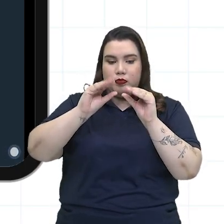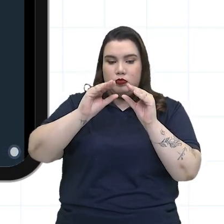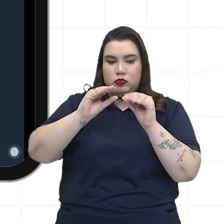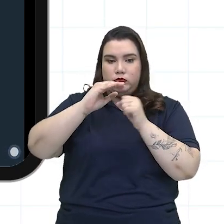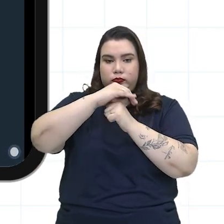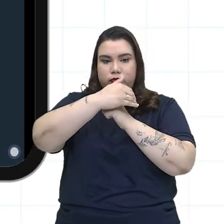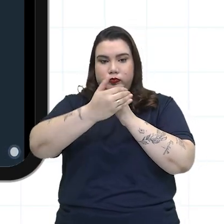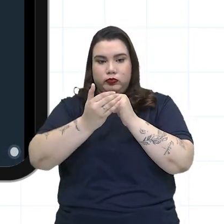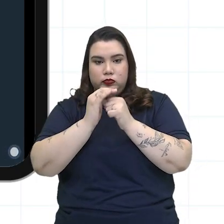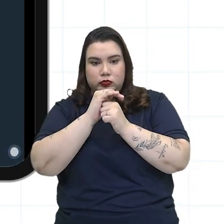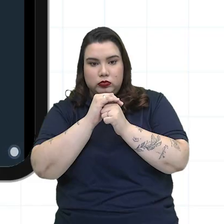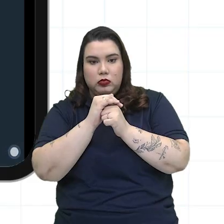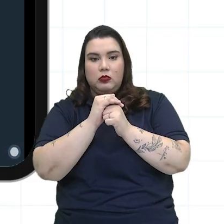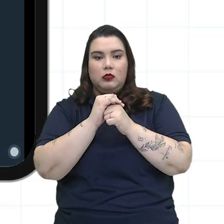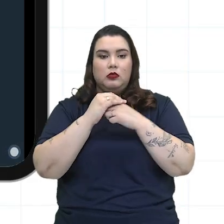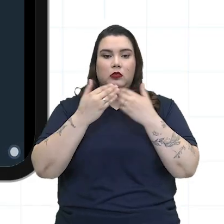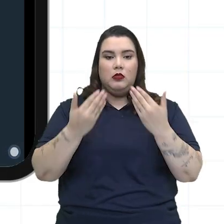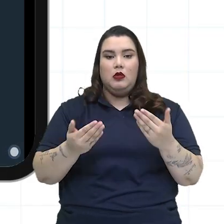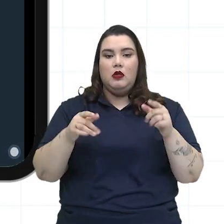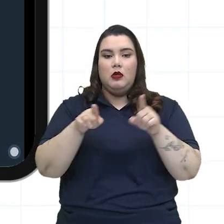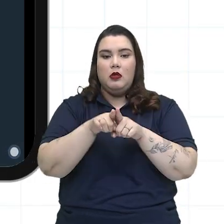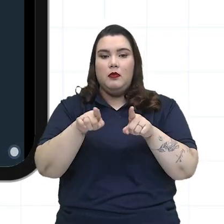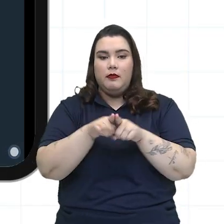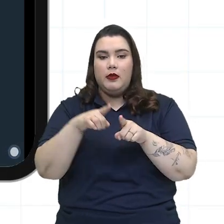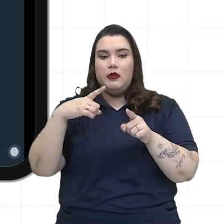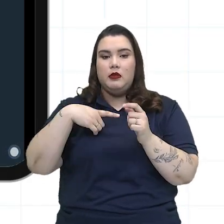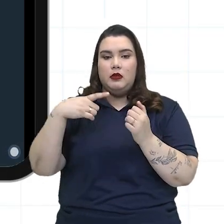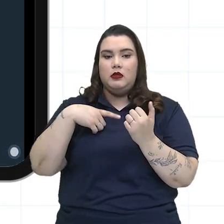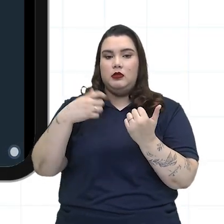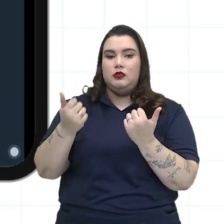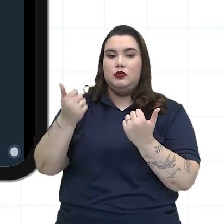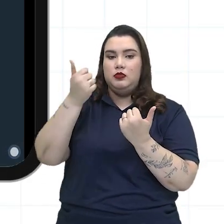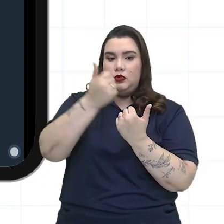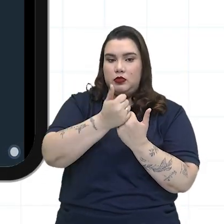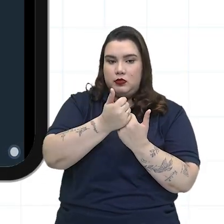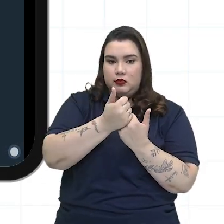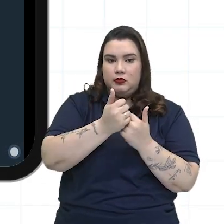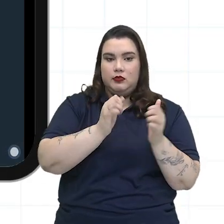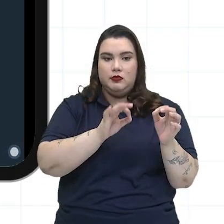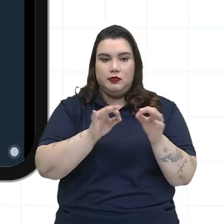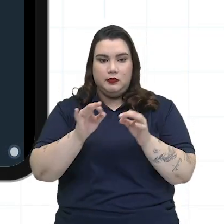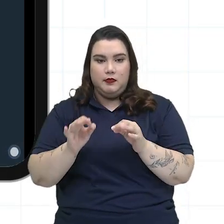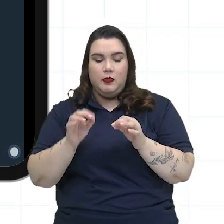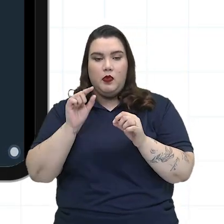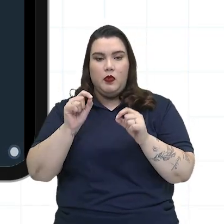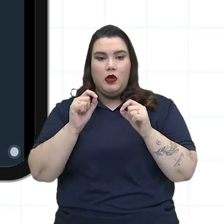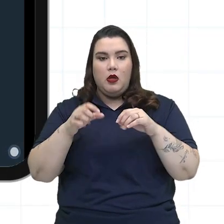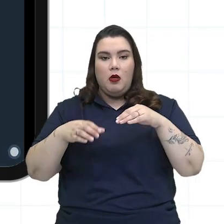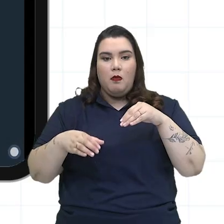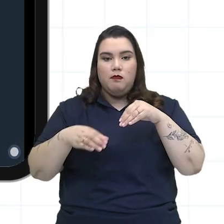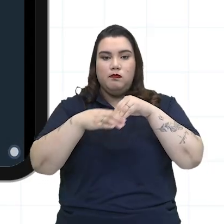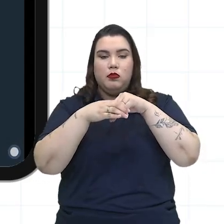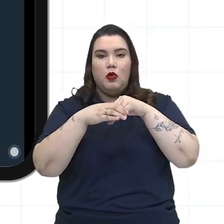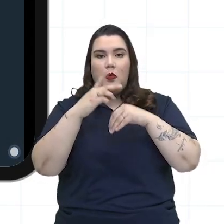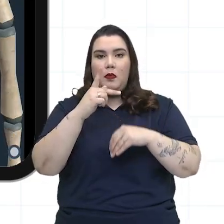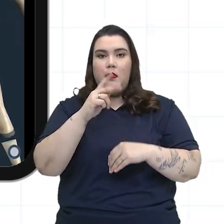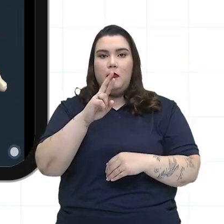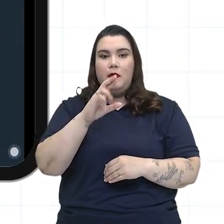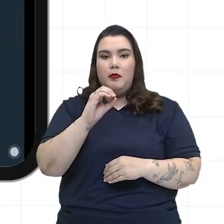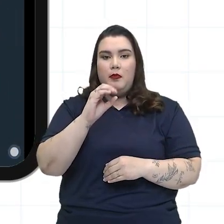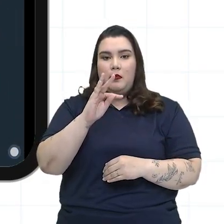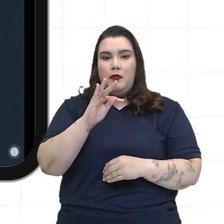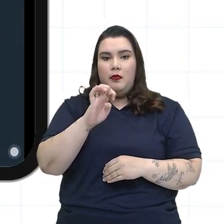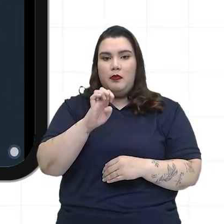da articulação, há também a substituição, certo? Por uma prótese. E aqui,